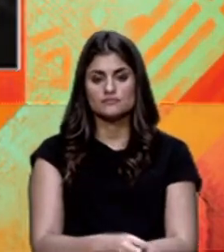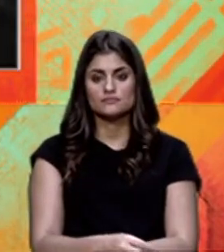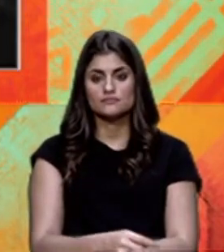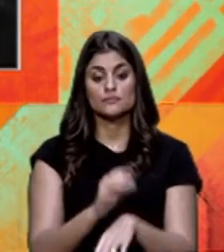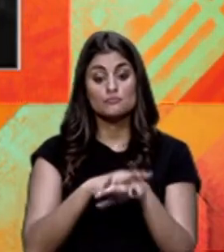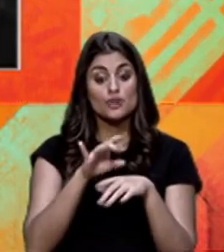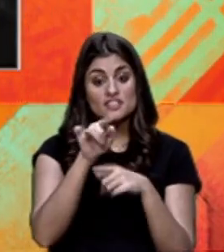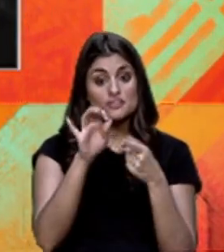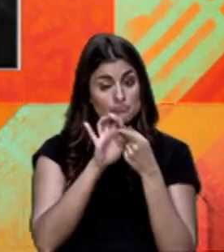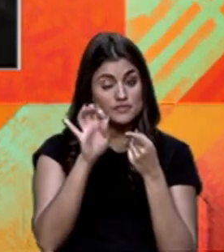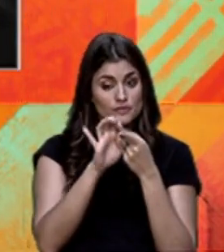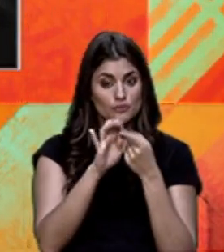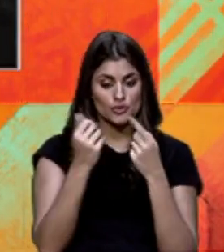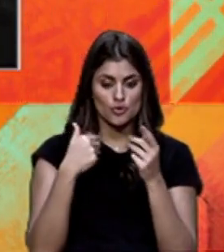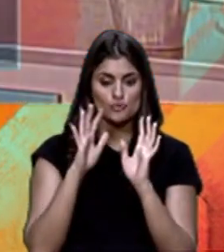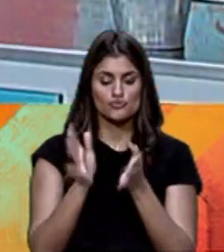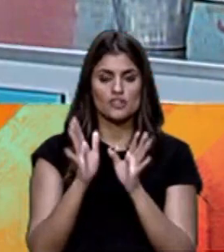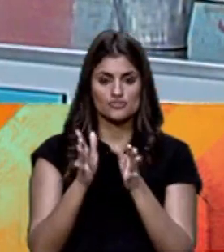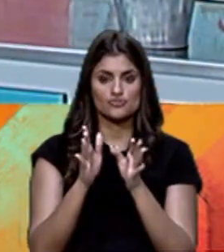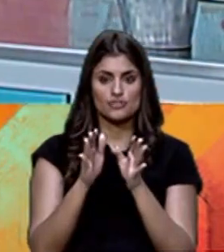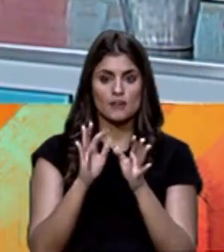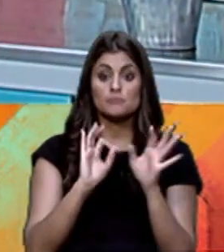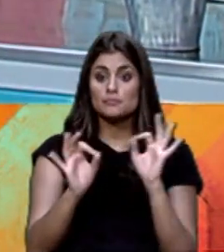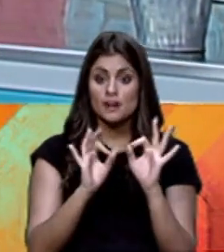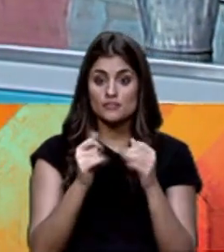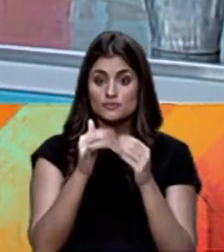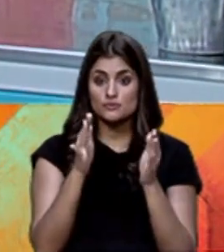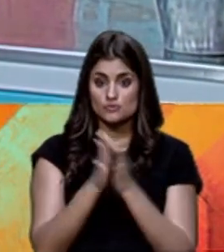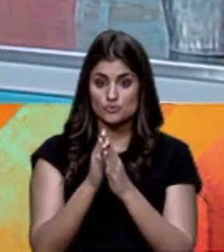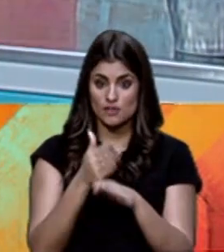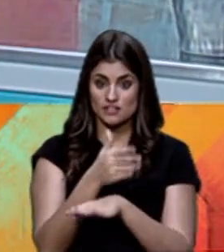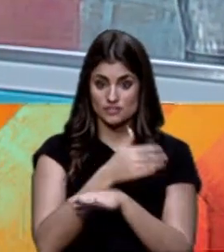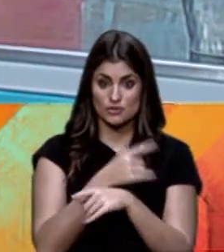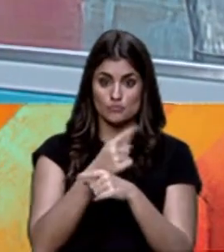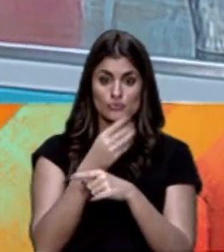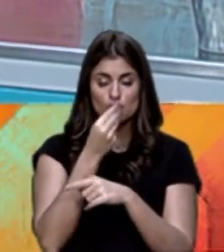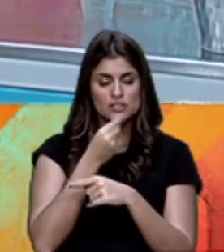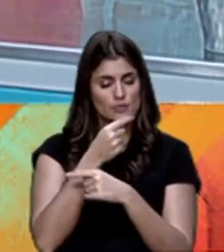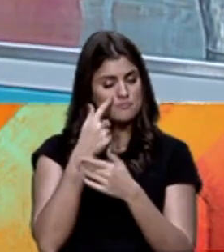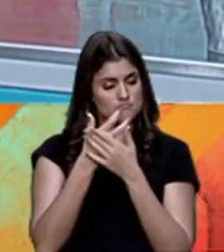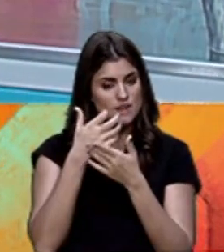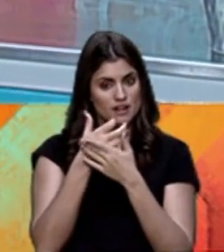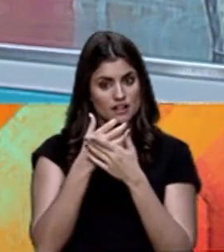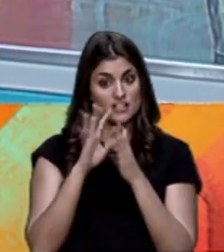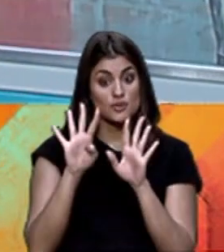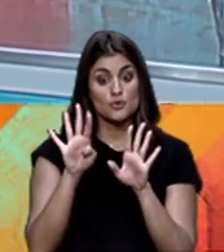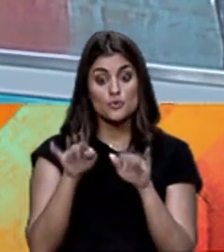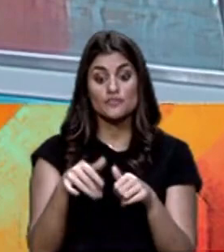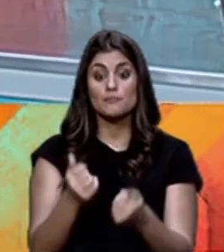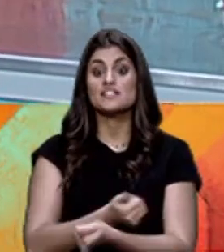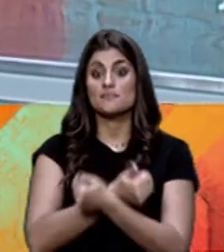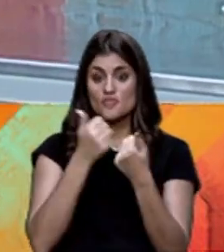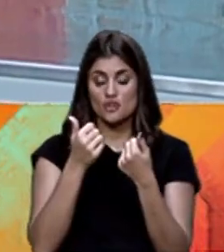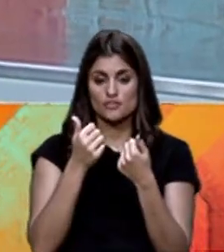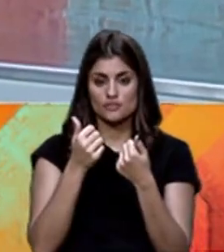esse pormenor. É que eu já tenho a marinada feita, porque assim já está aqui a ganhar sabor e o resultado final vai ser outro. Ou seja,